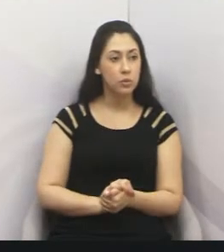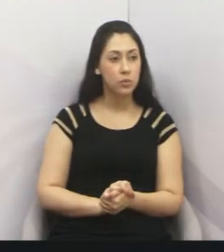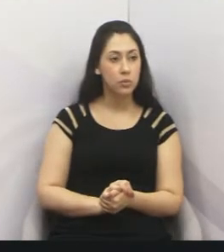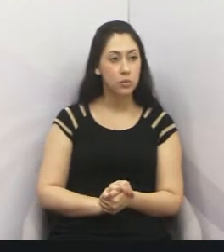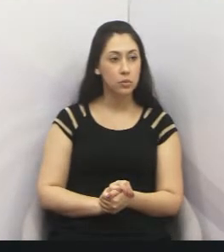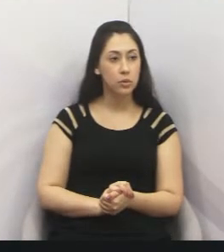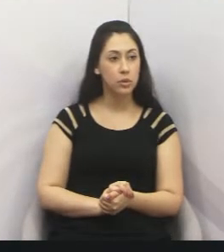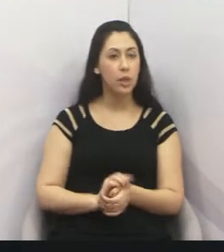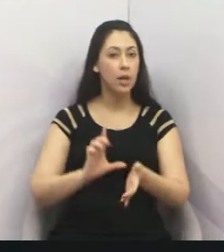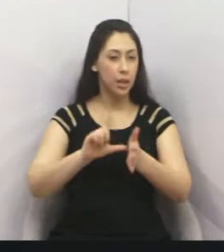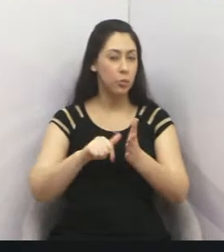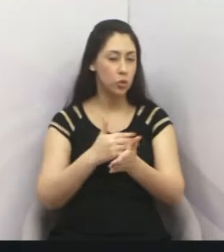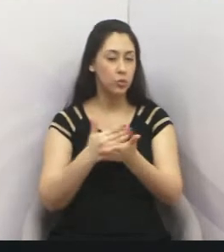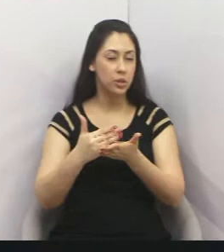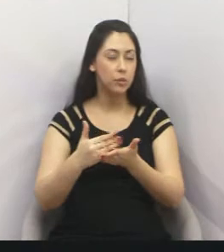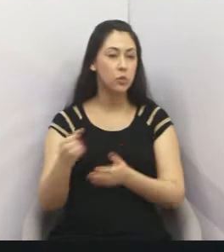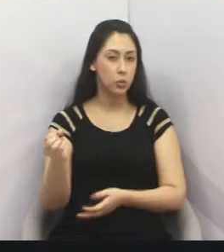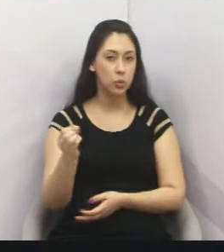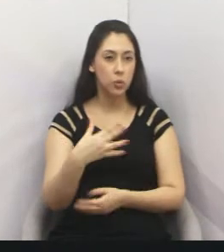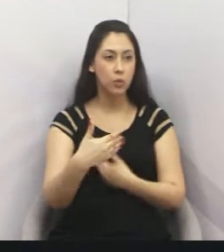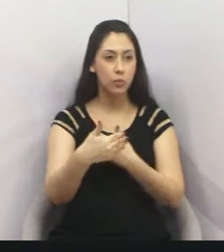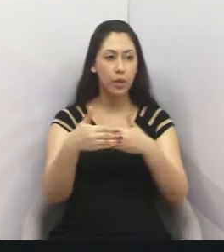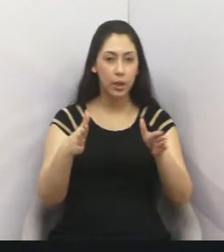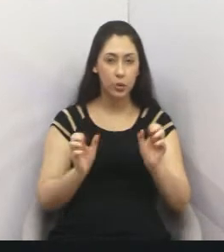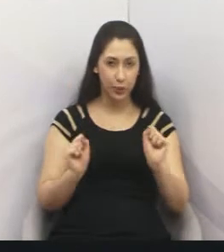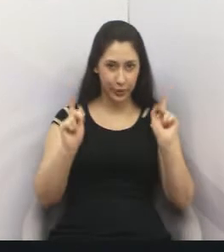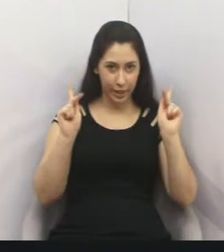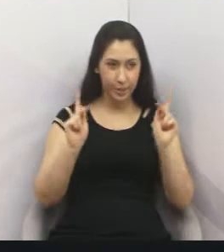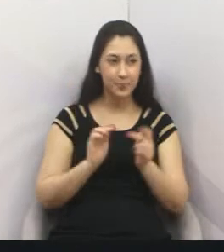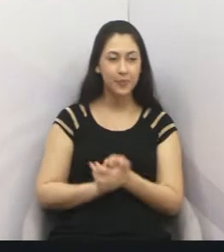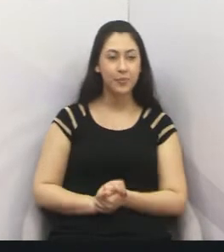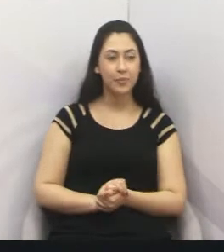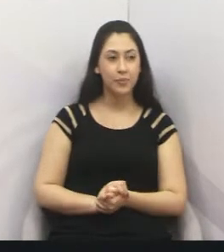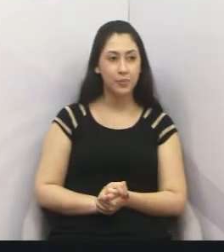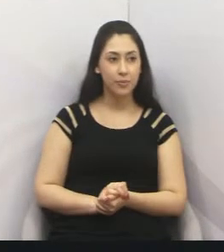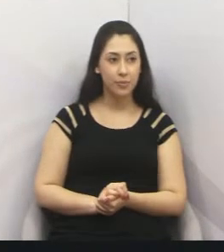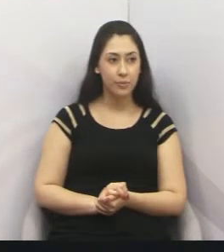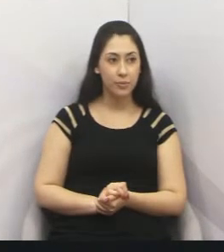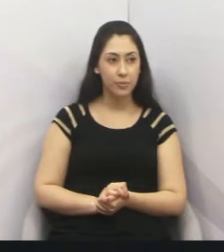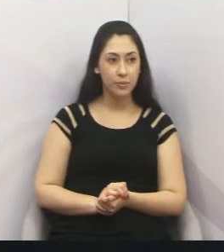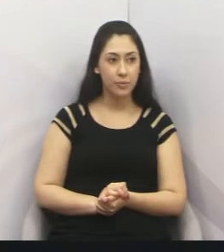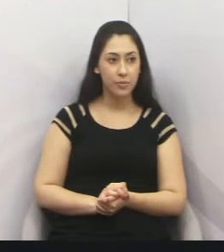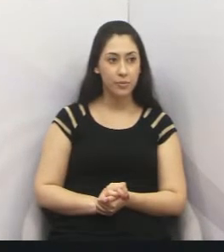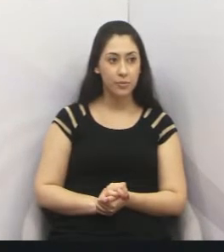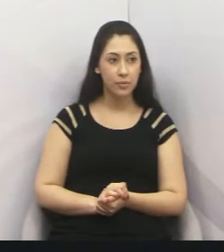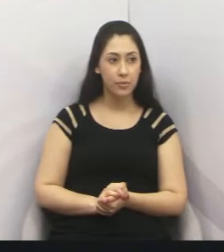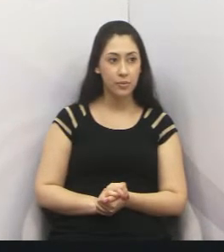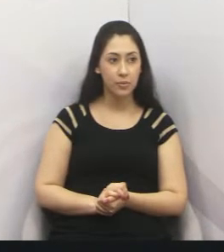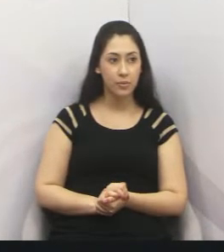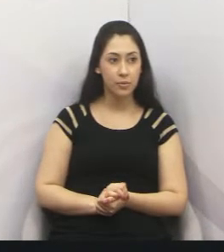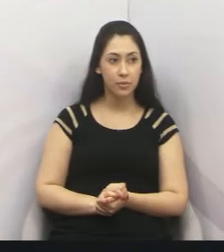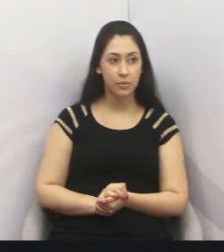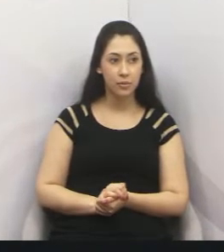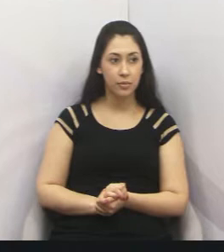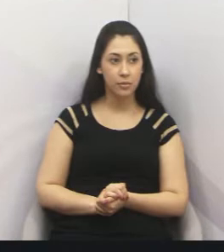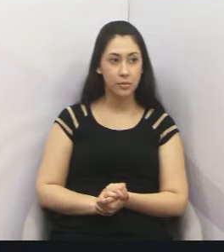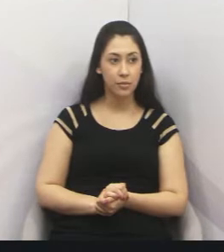E aí já podemos iniciar a próxima, né? Ok. Eu queria um pouco de água. Será que eu